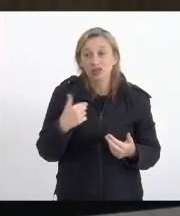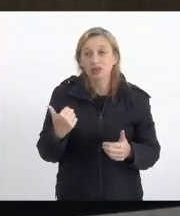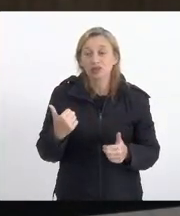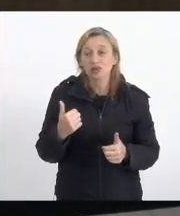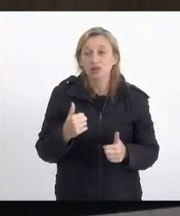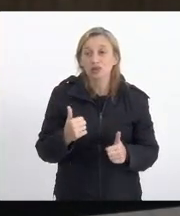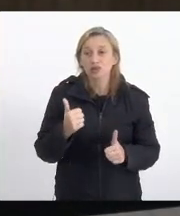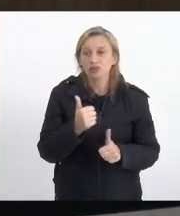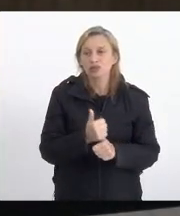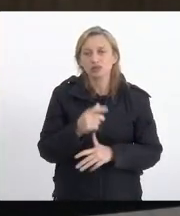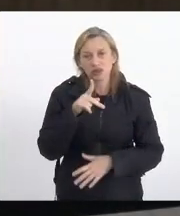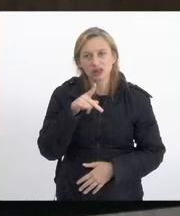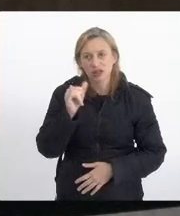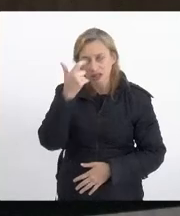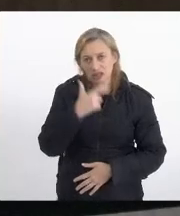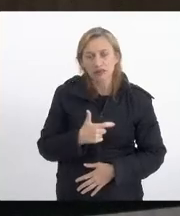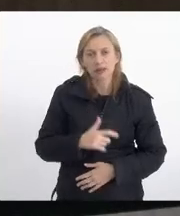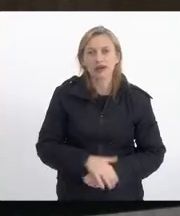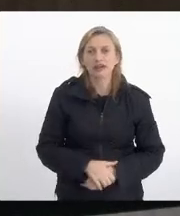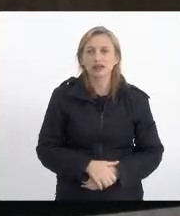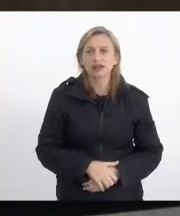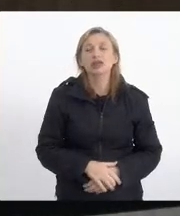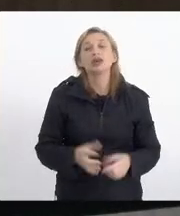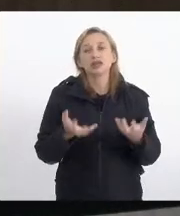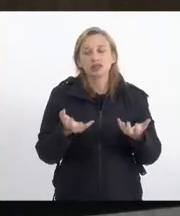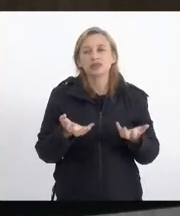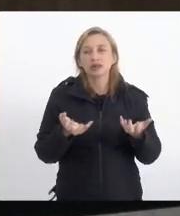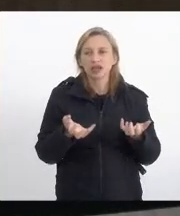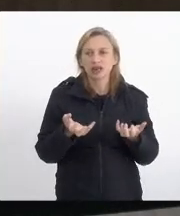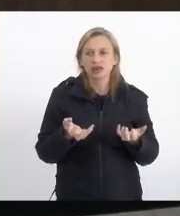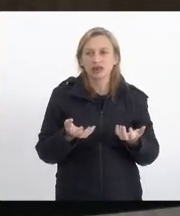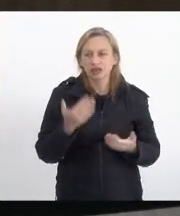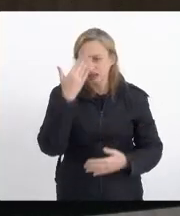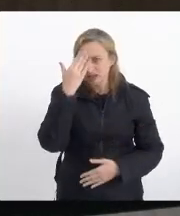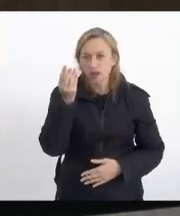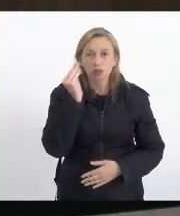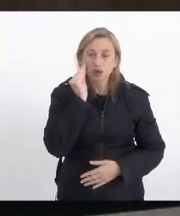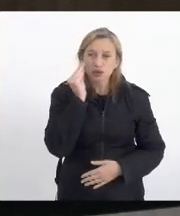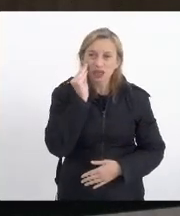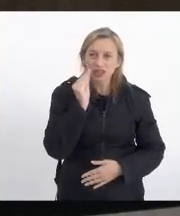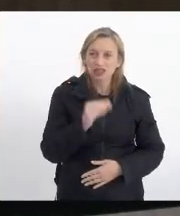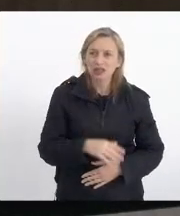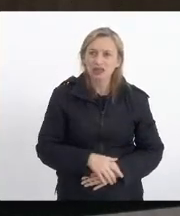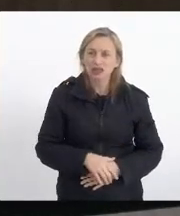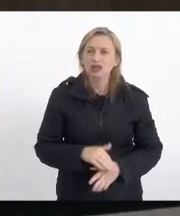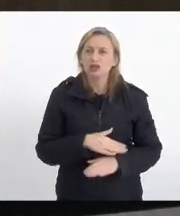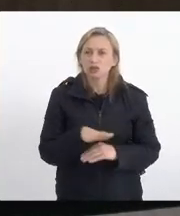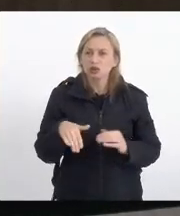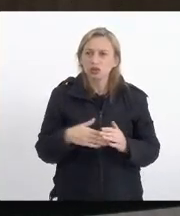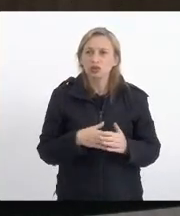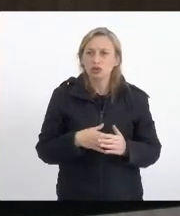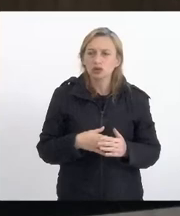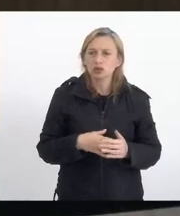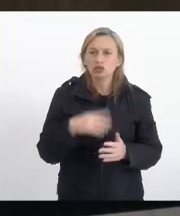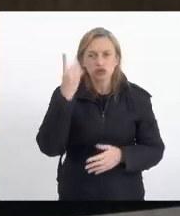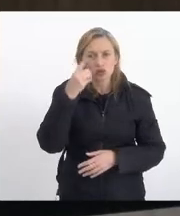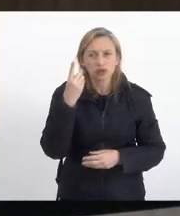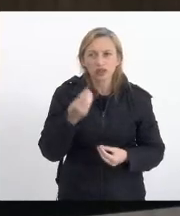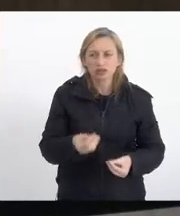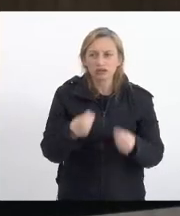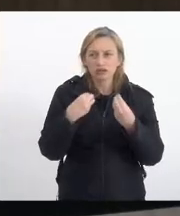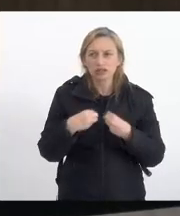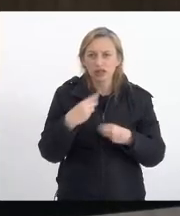de pai. Então, e também eu quero agradecer a oportunidade de todos os deputados que nos deram essa